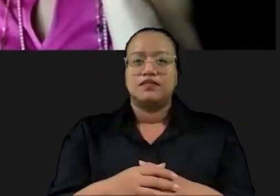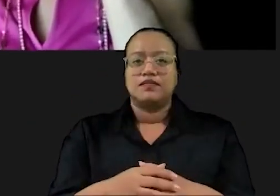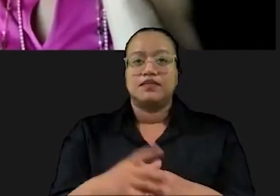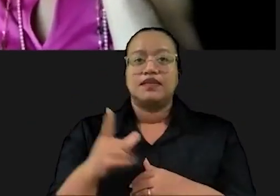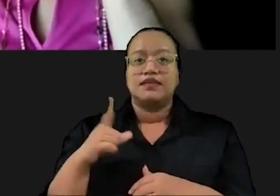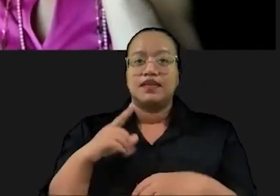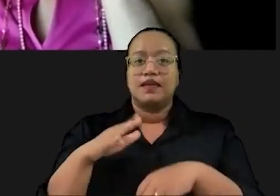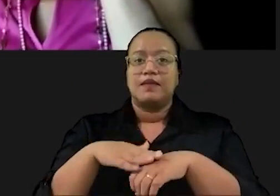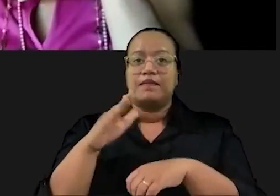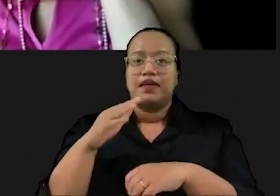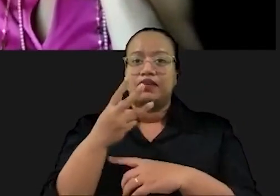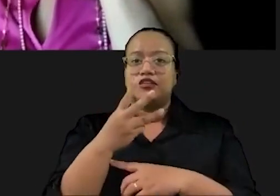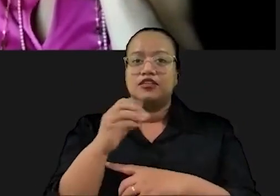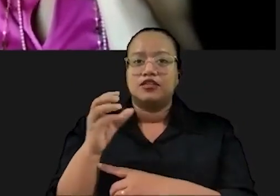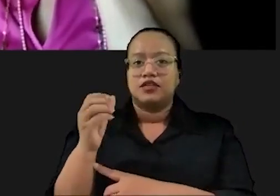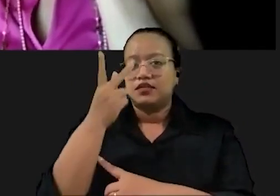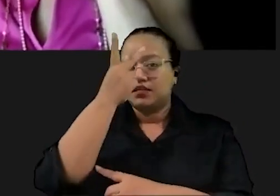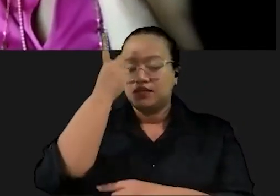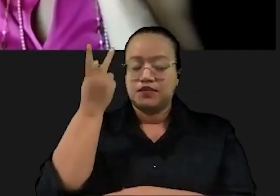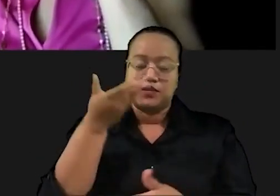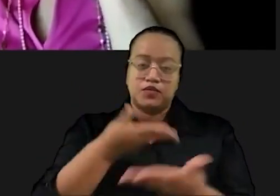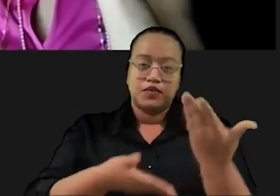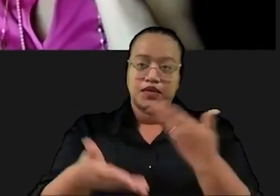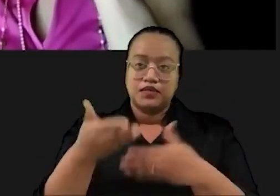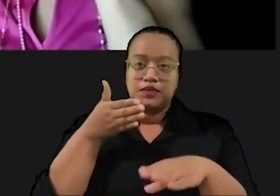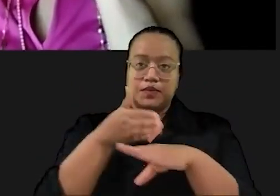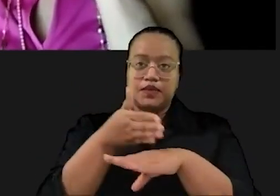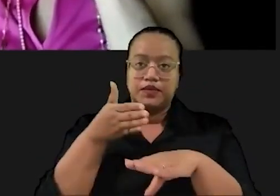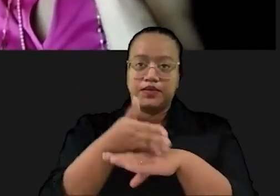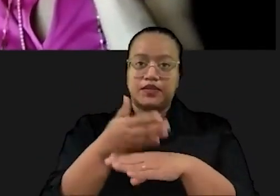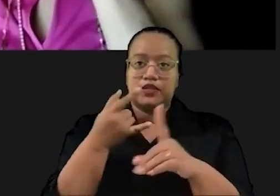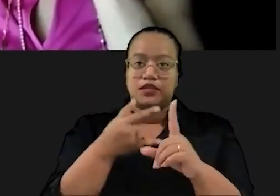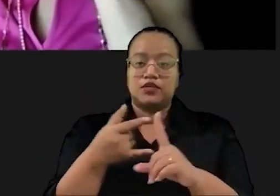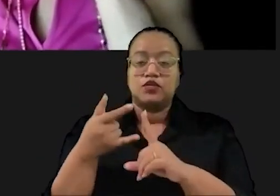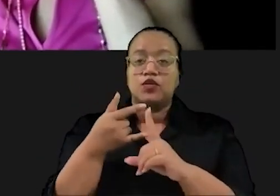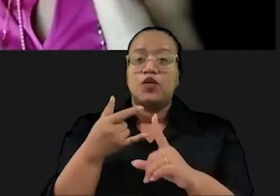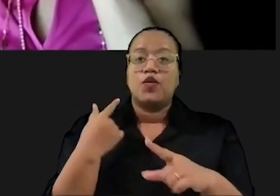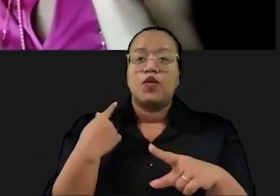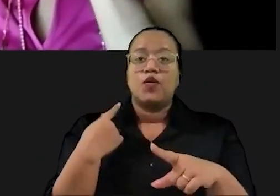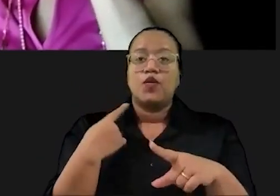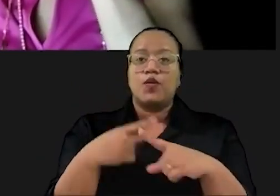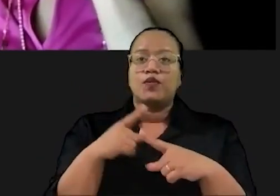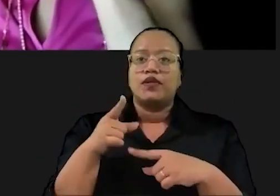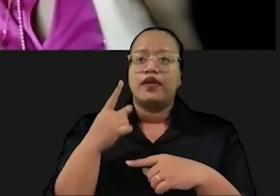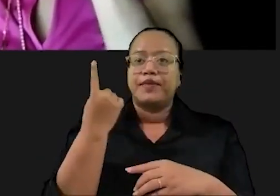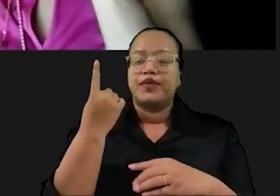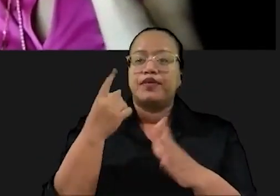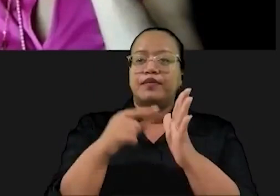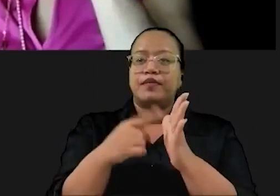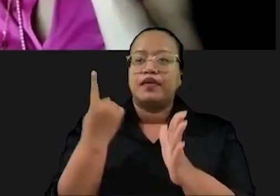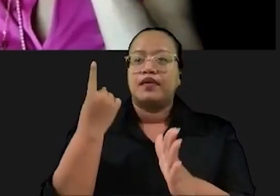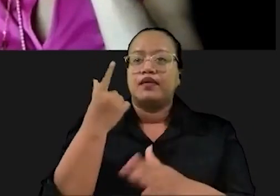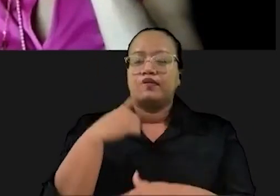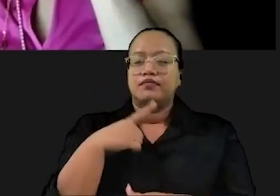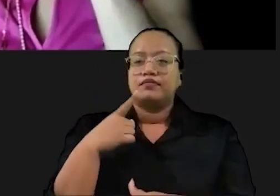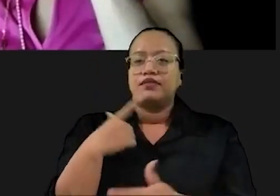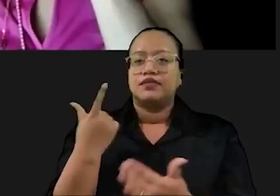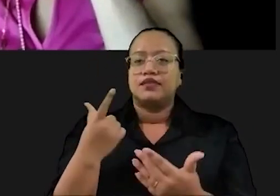nesse encontro, que é, de alguma forma, pioneiro, né? Ele abre um conjunto